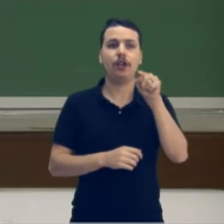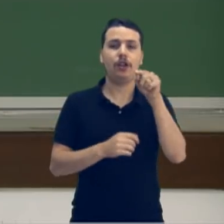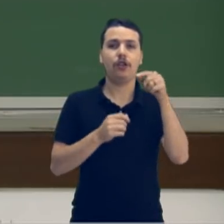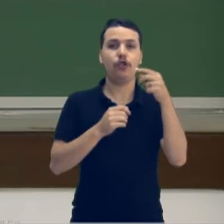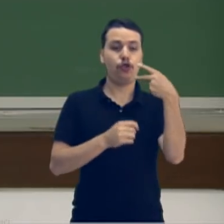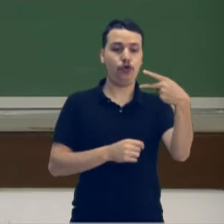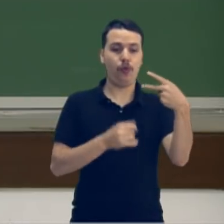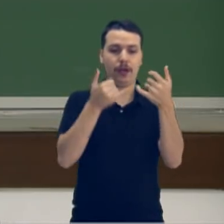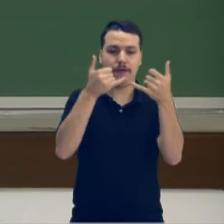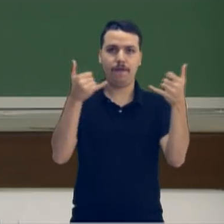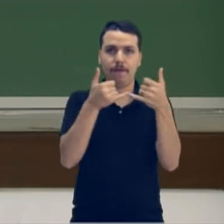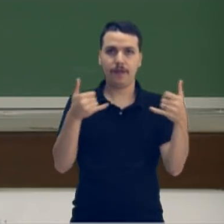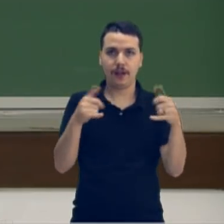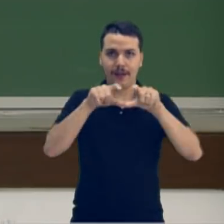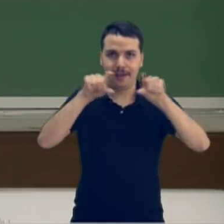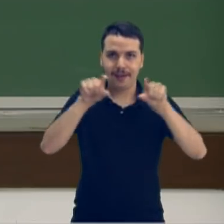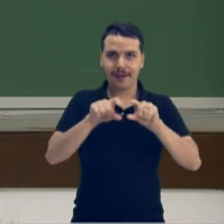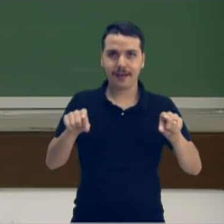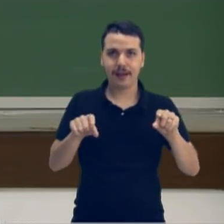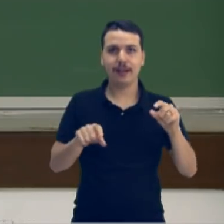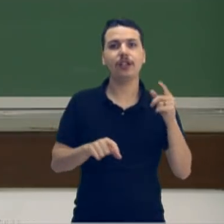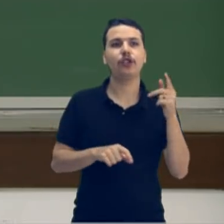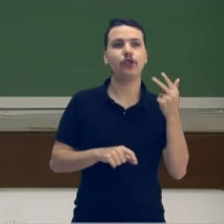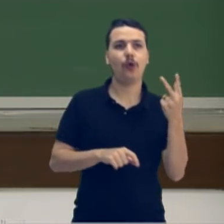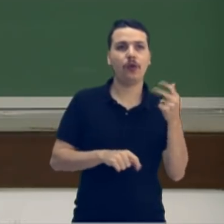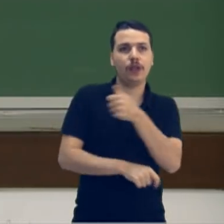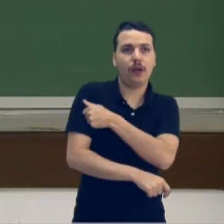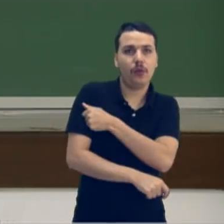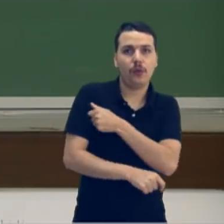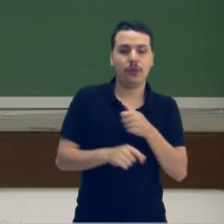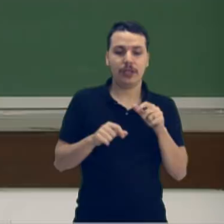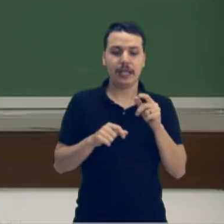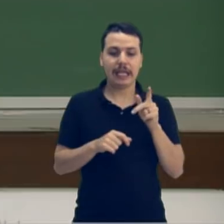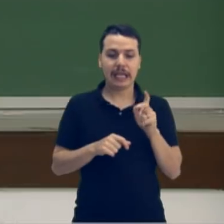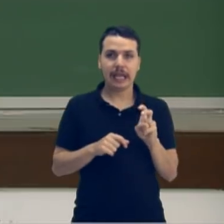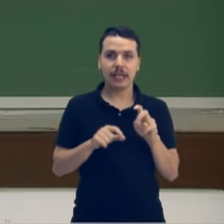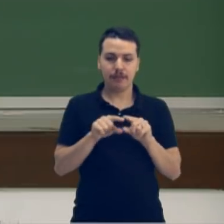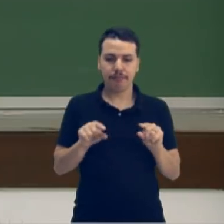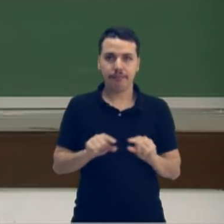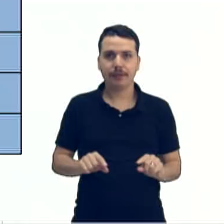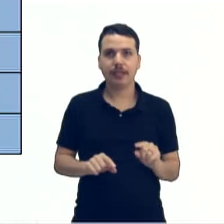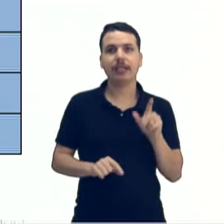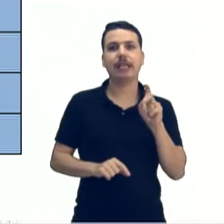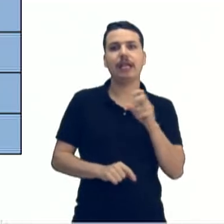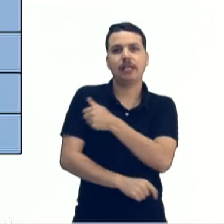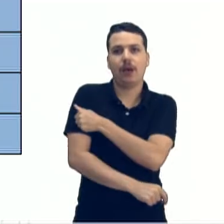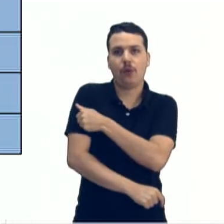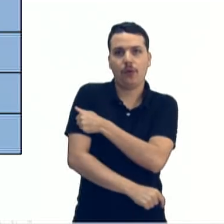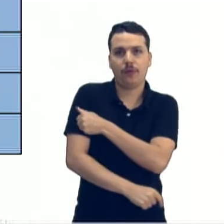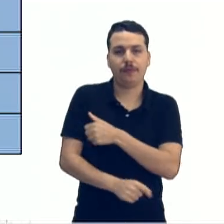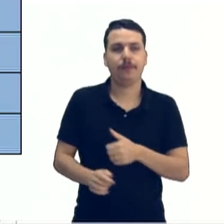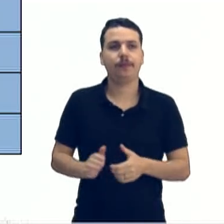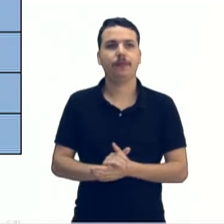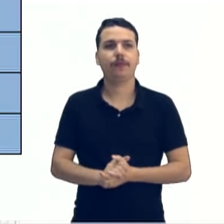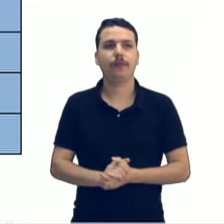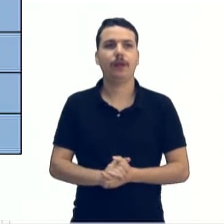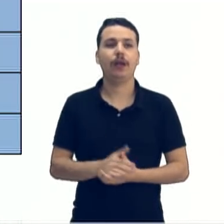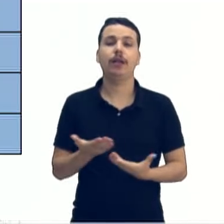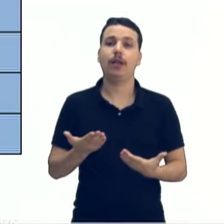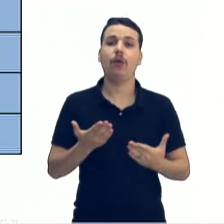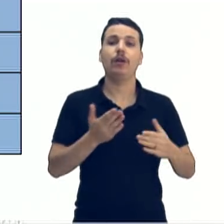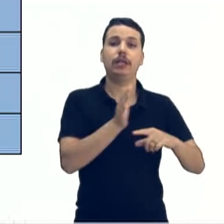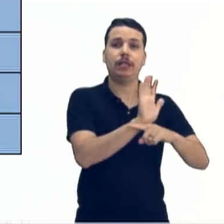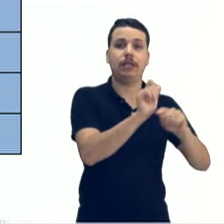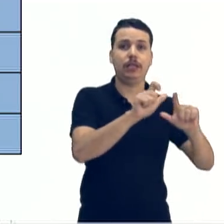3 fileiras com 15 alunos. Seguindo, concluindo, então no cinema 1 será possível se